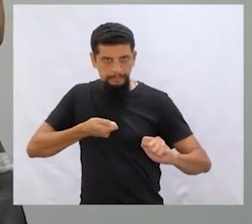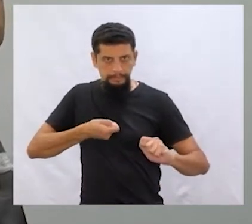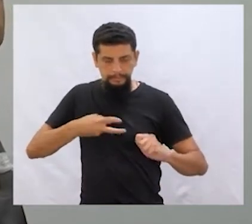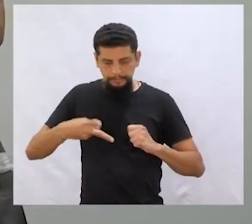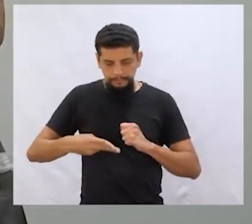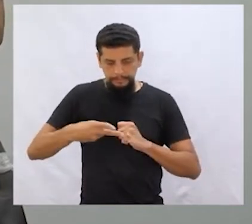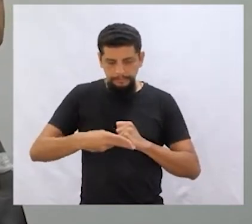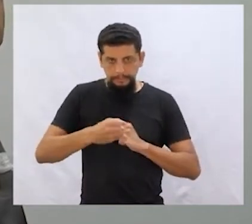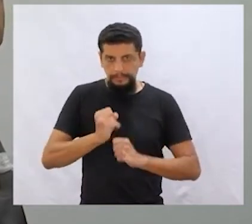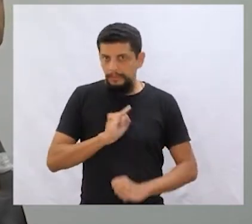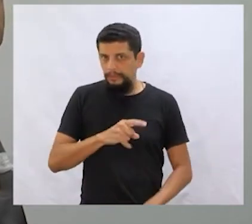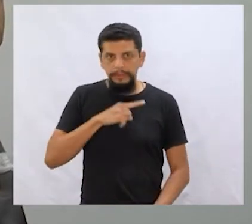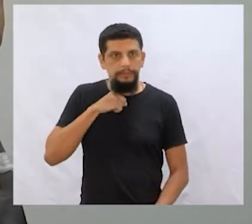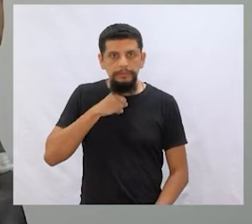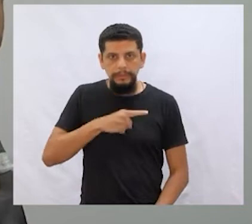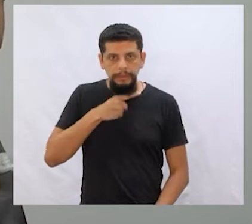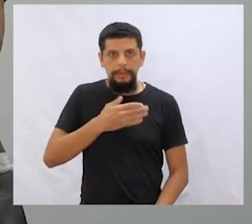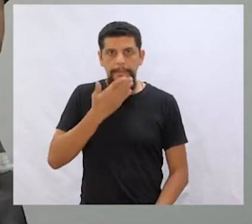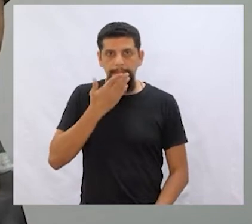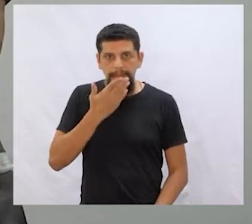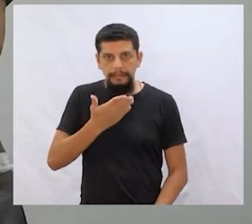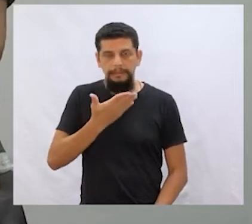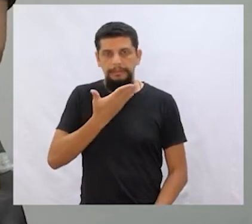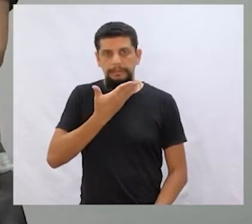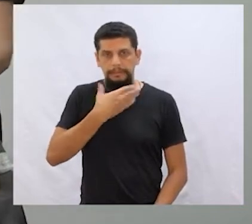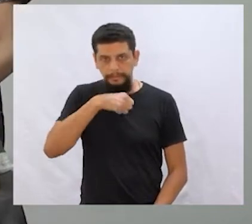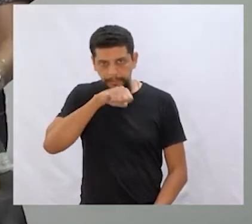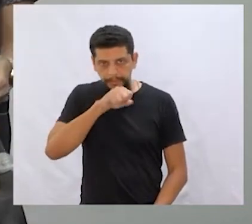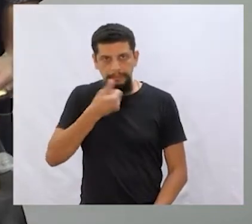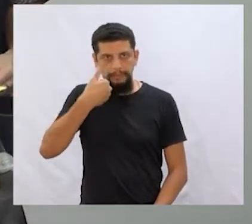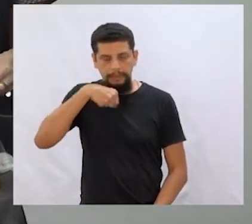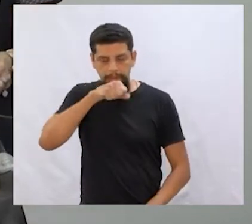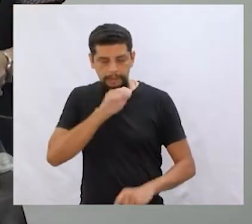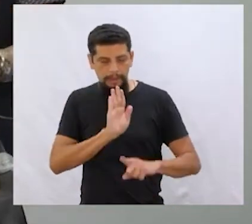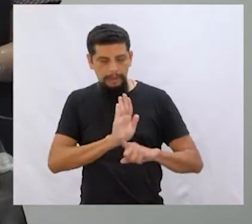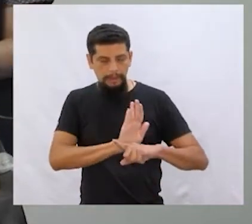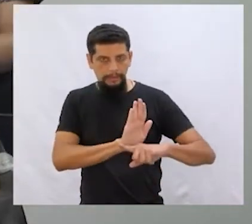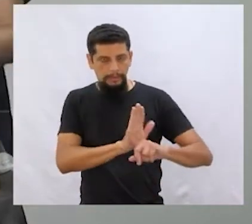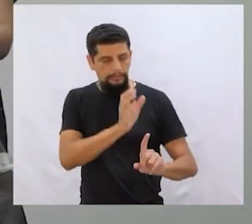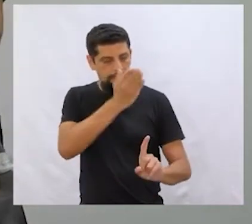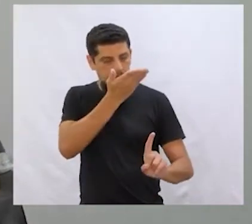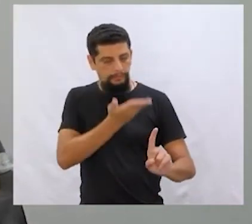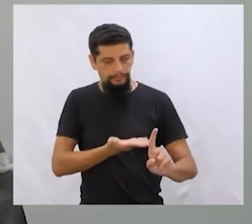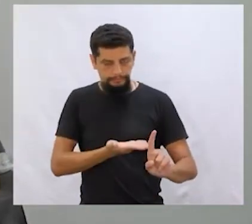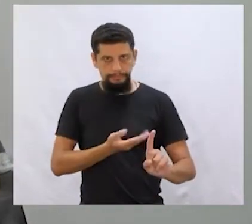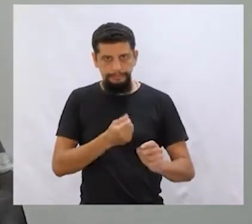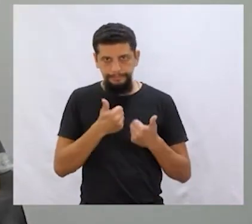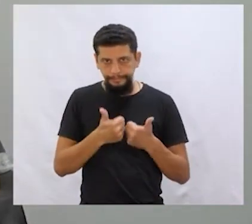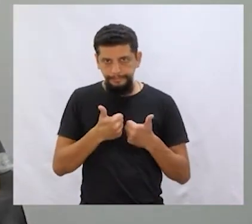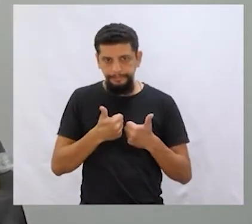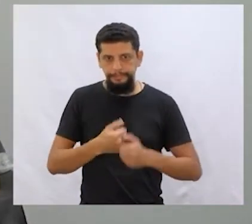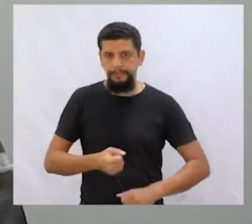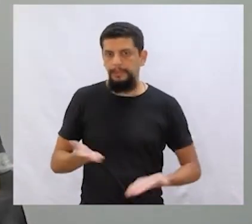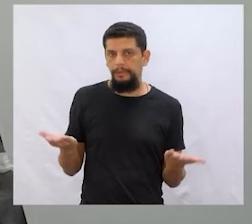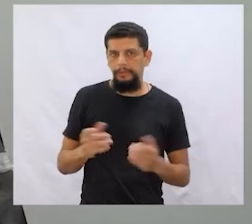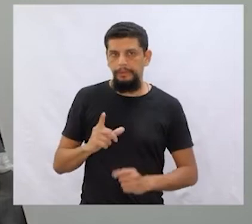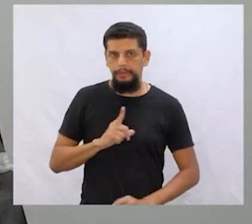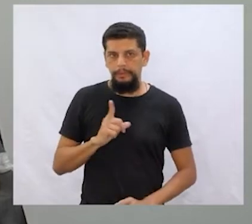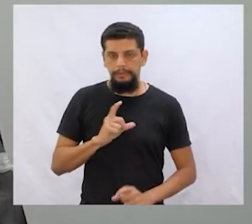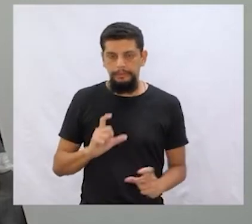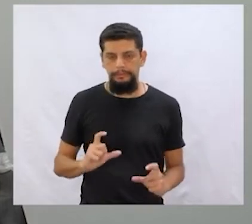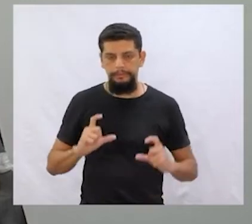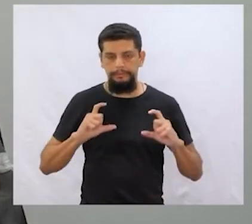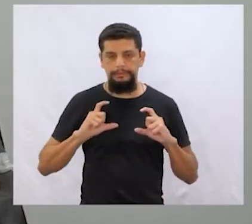Lembrando que se você não conseguir, pede ajuda para um adulto. Isso mesmo, para quem estiver com isso. Você em casa. Então, agora nós temos